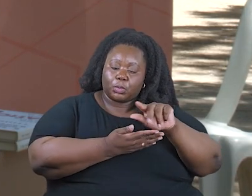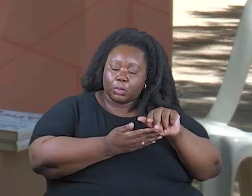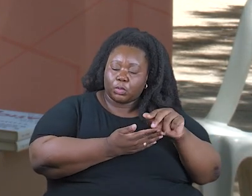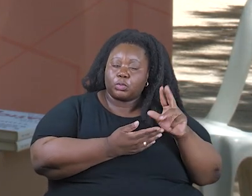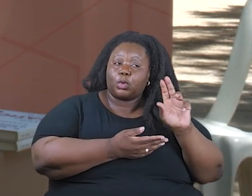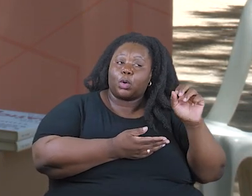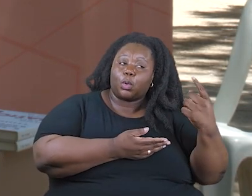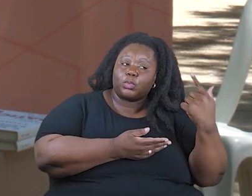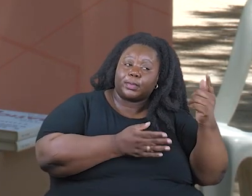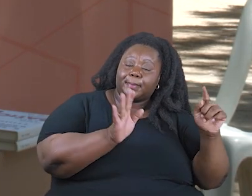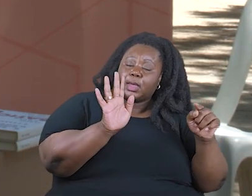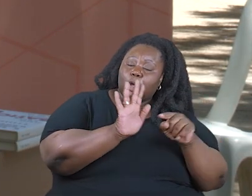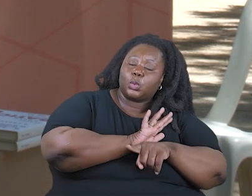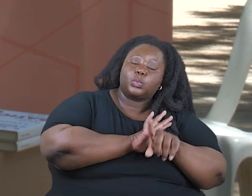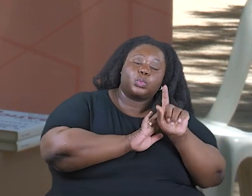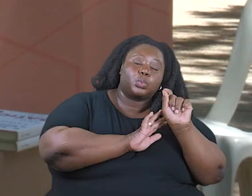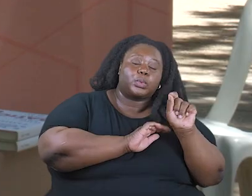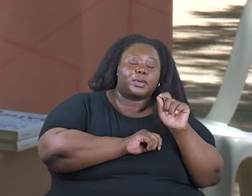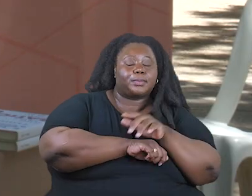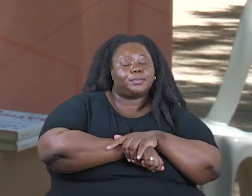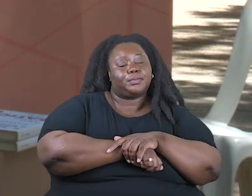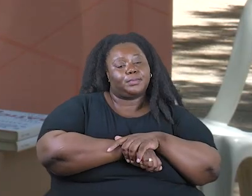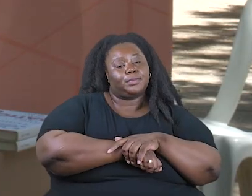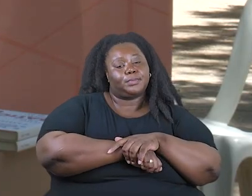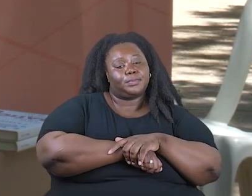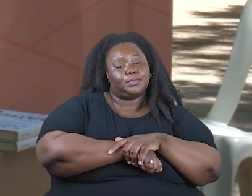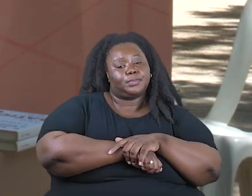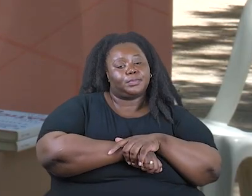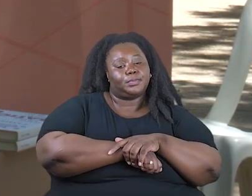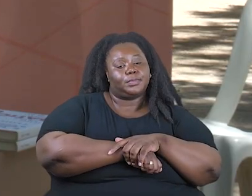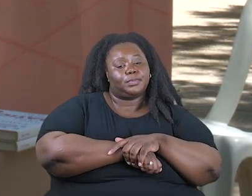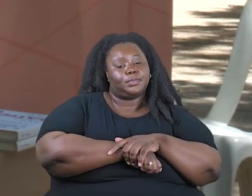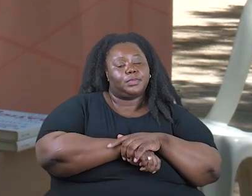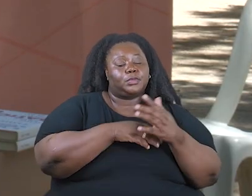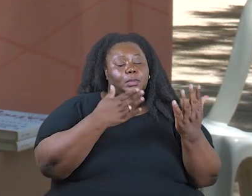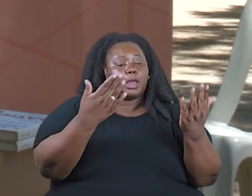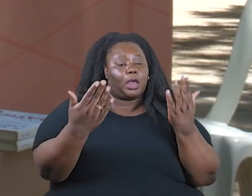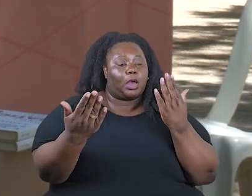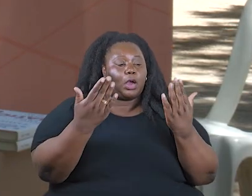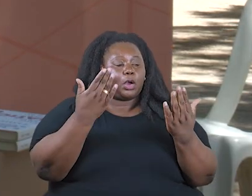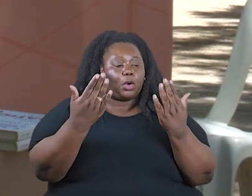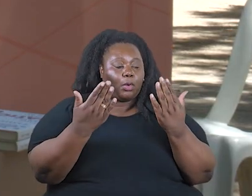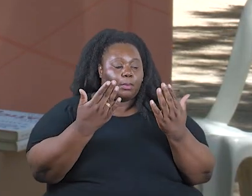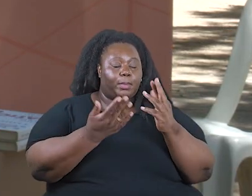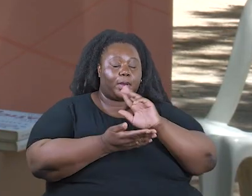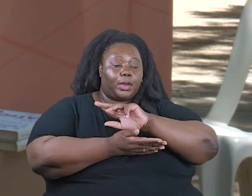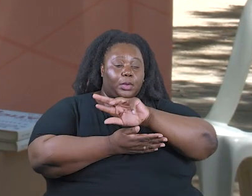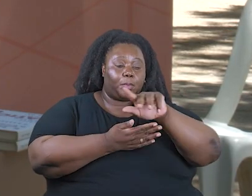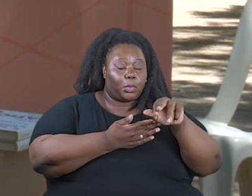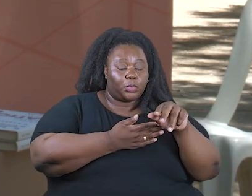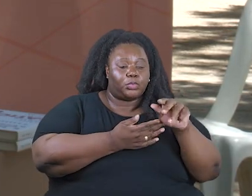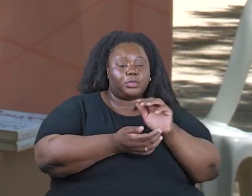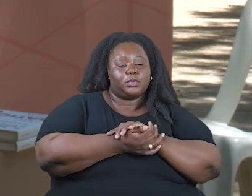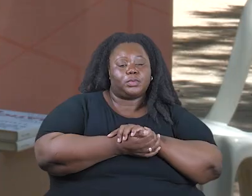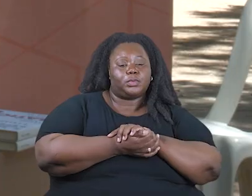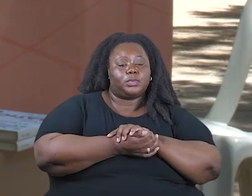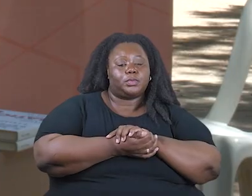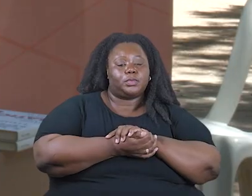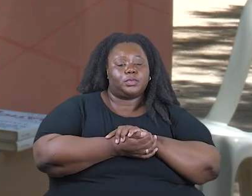múltiplo? E uma outra pergunta seria sobre essa equivalência que eles têm por serem